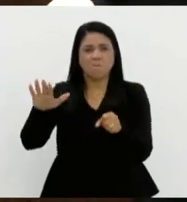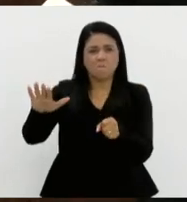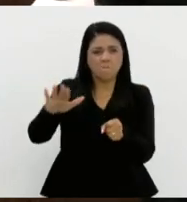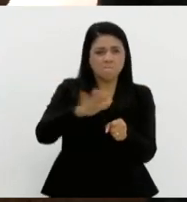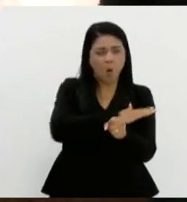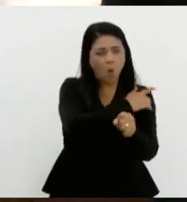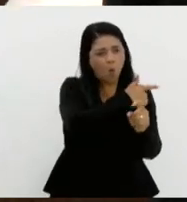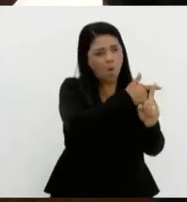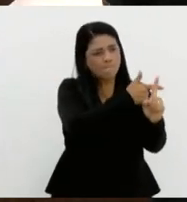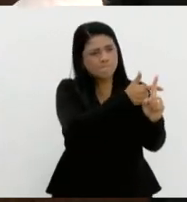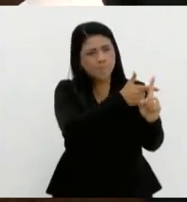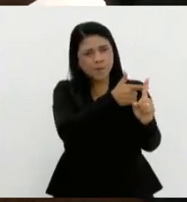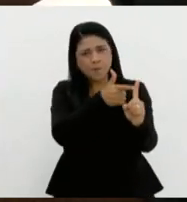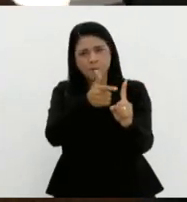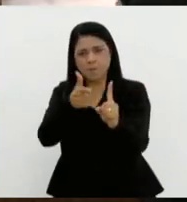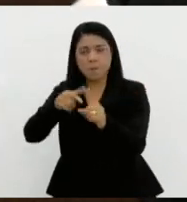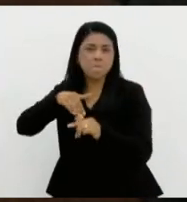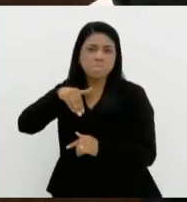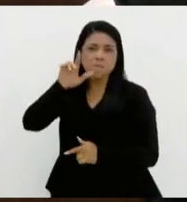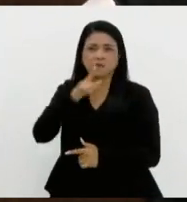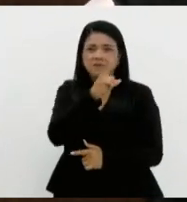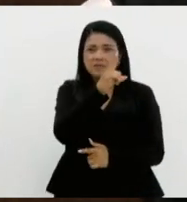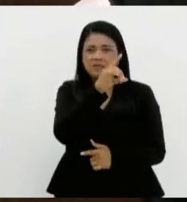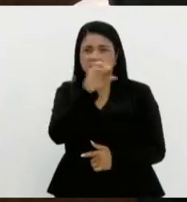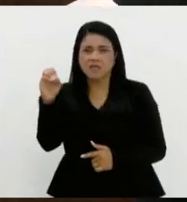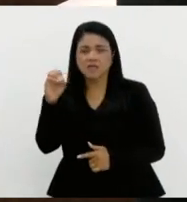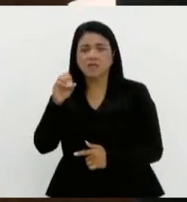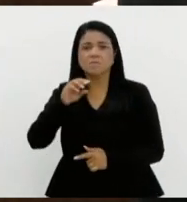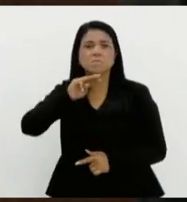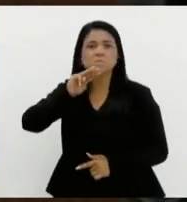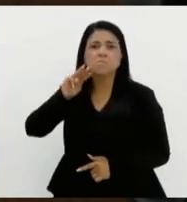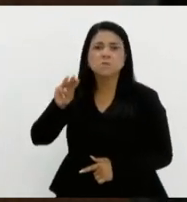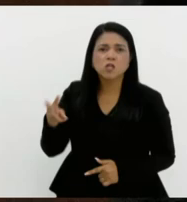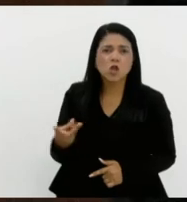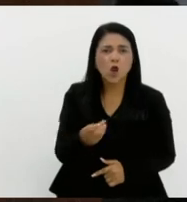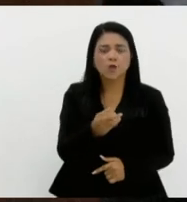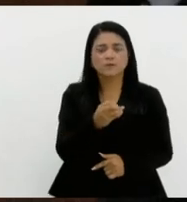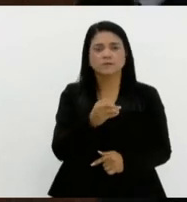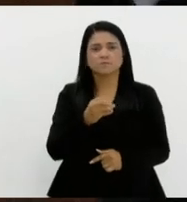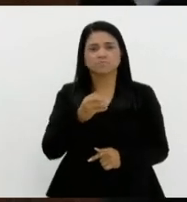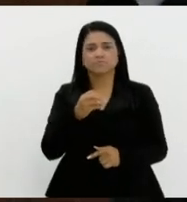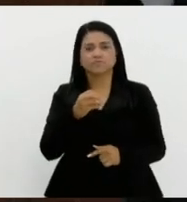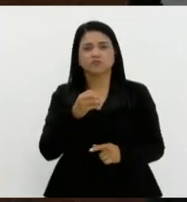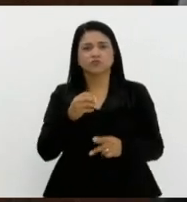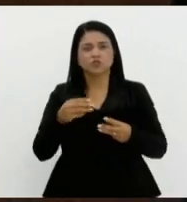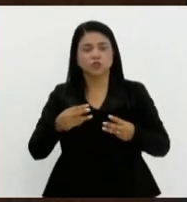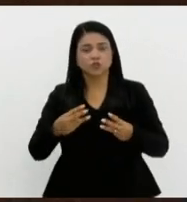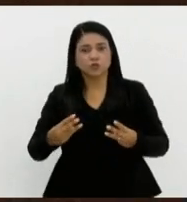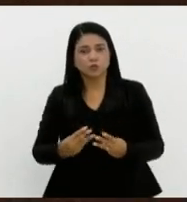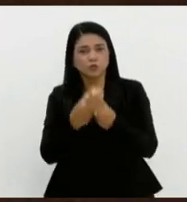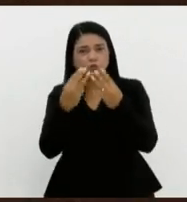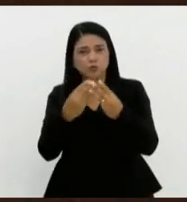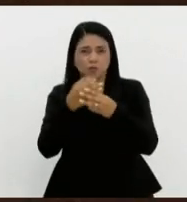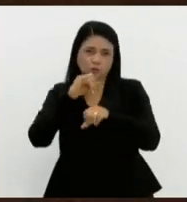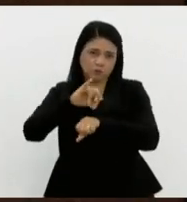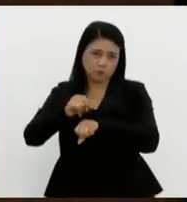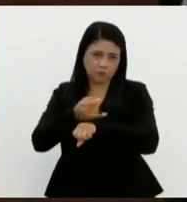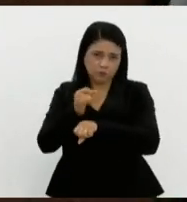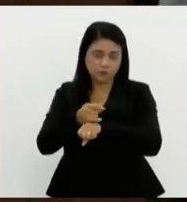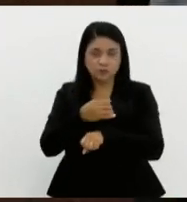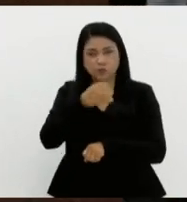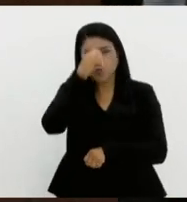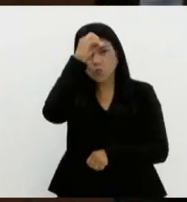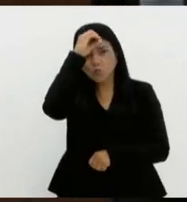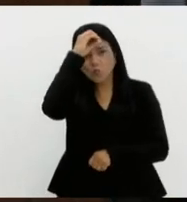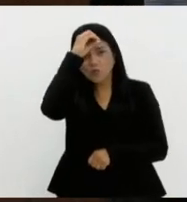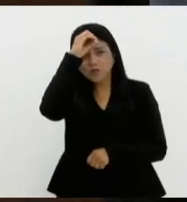de mais de 6 milhões de judeus inocentes com qualquer guerra no mundo. O que não